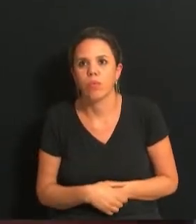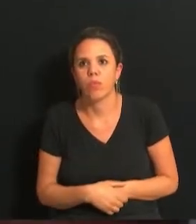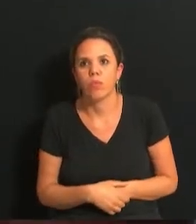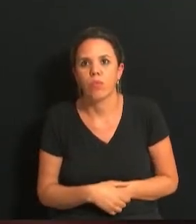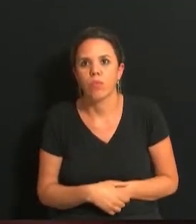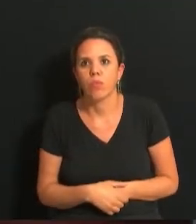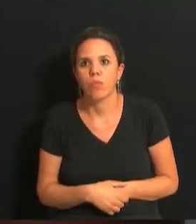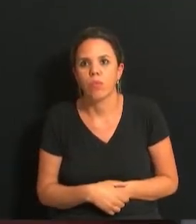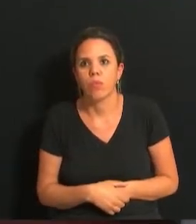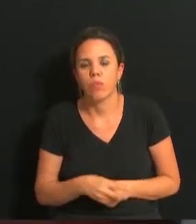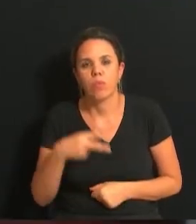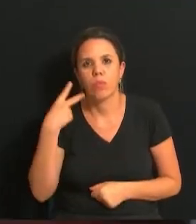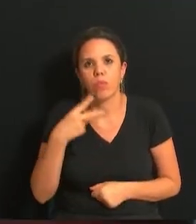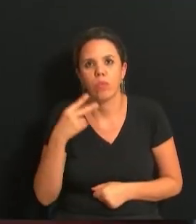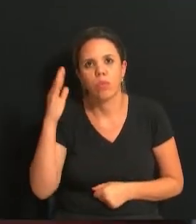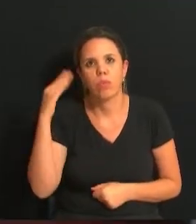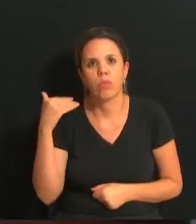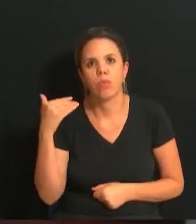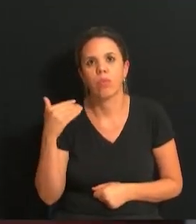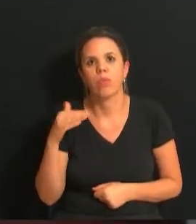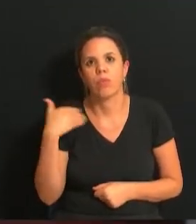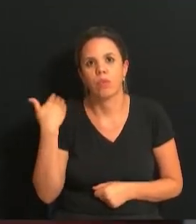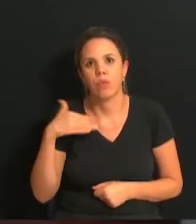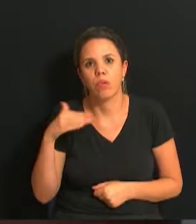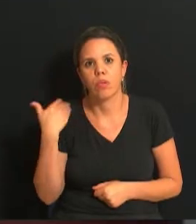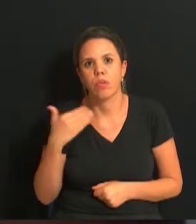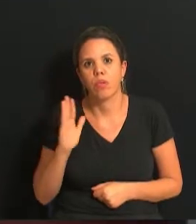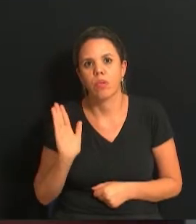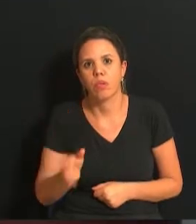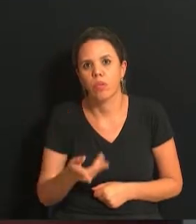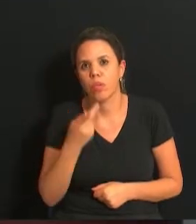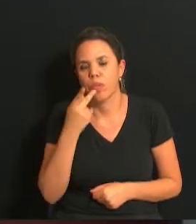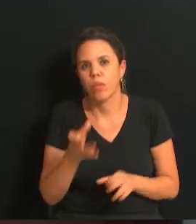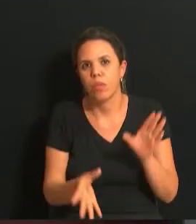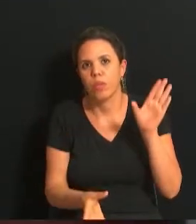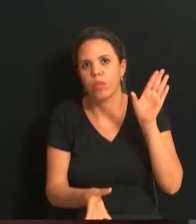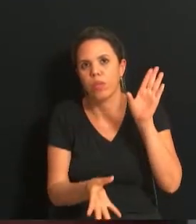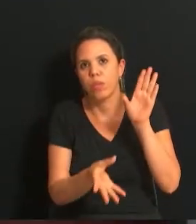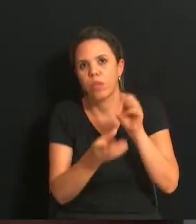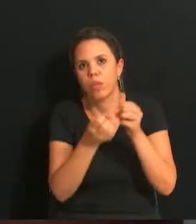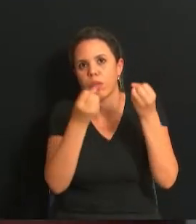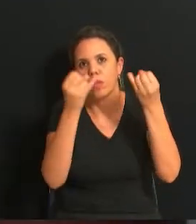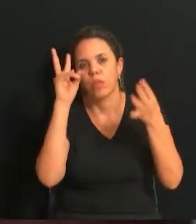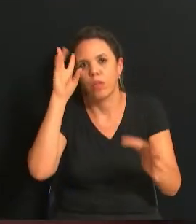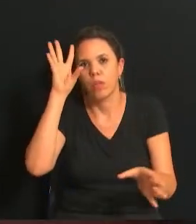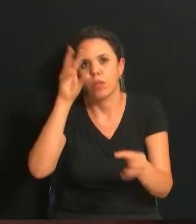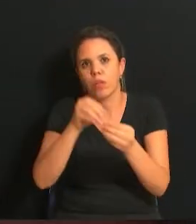Bom, a vereadora Mariana Conte fez um histórico aí, uma explanação, né,